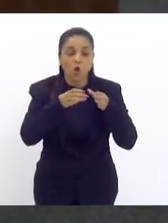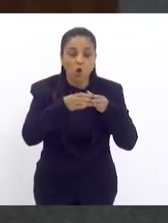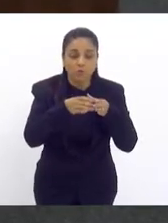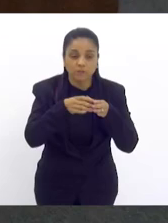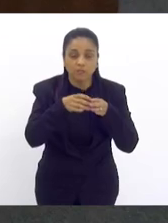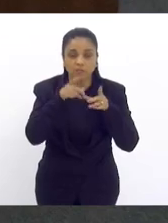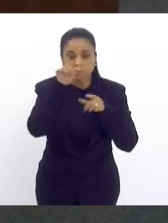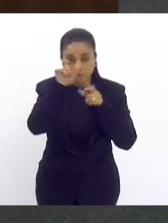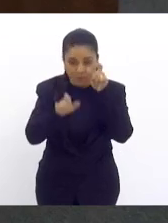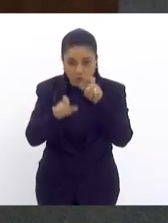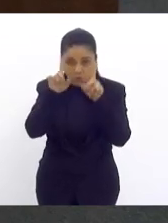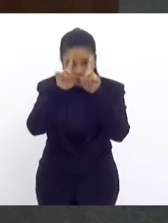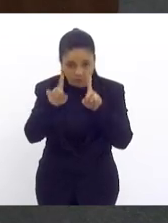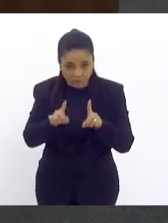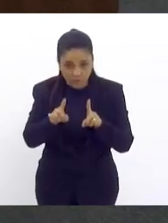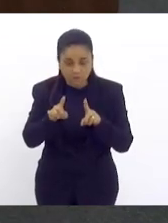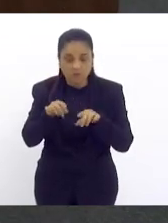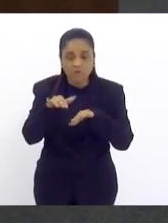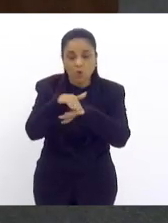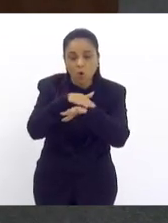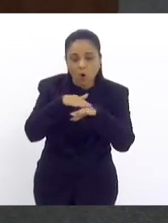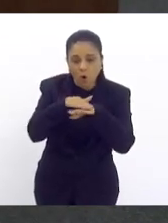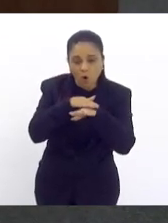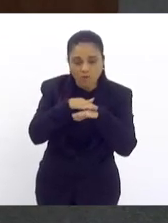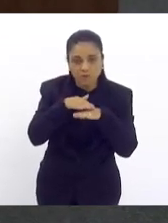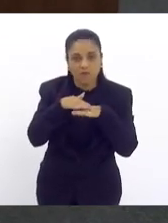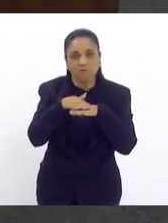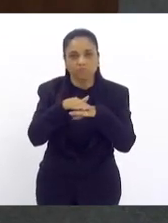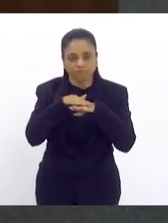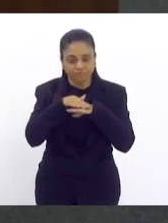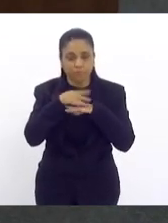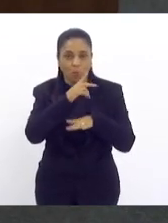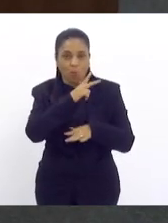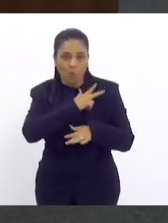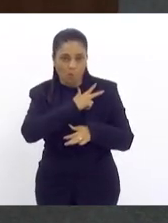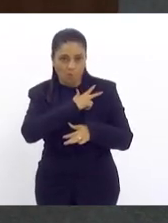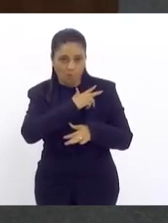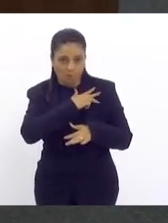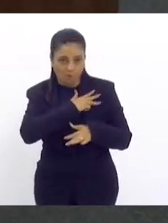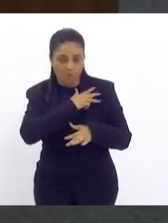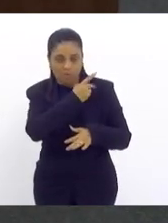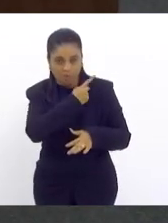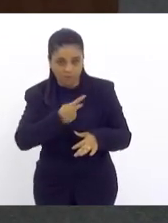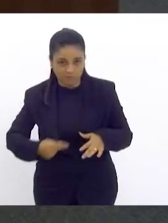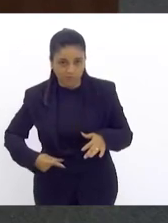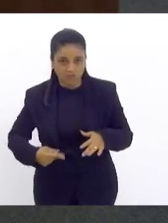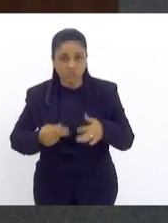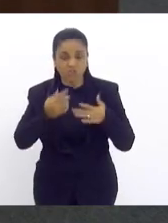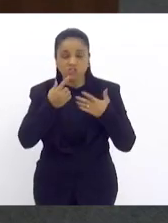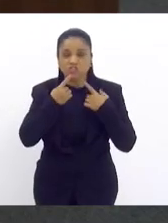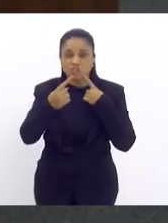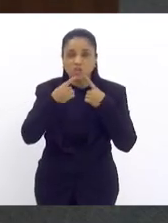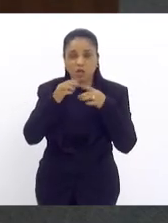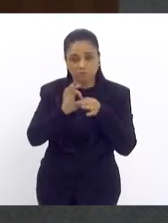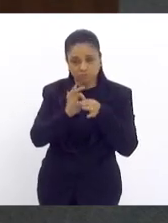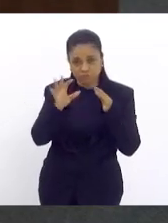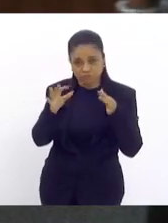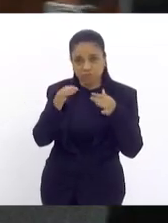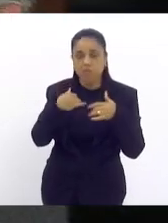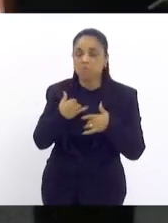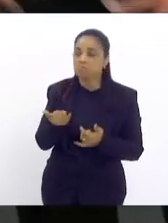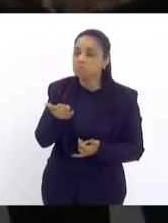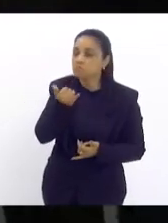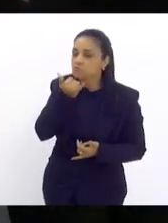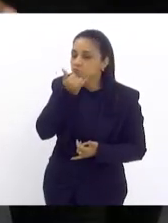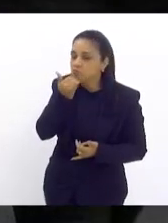foram falar com ele ele ouviu que é um presidente muito aberta ao diálogo ele se retratou publicamente falando